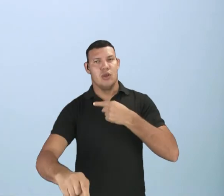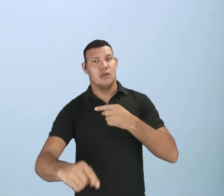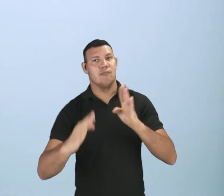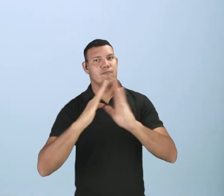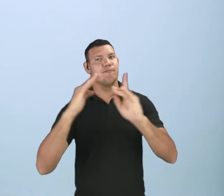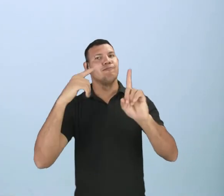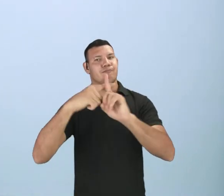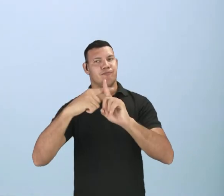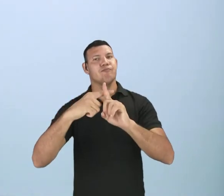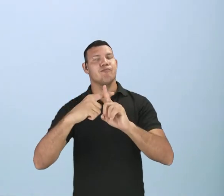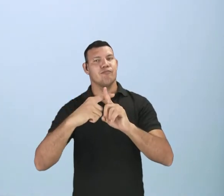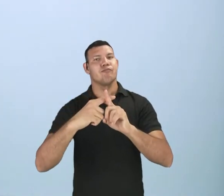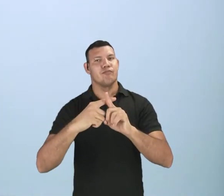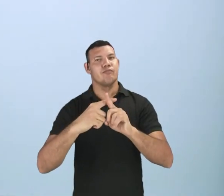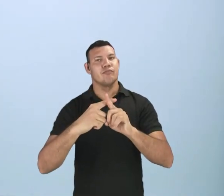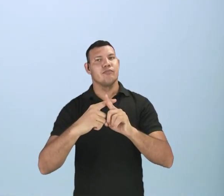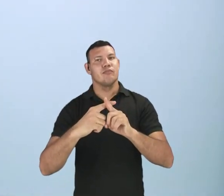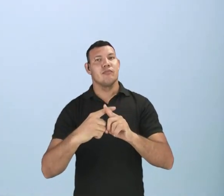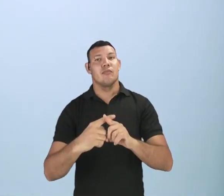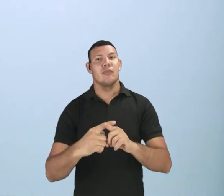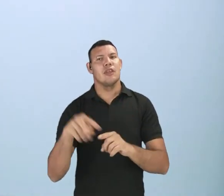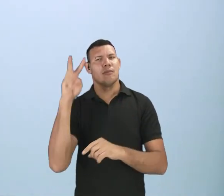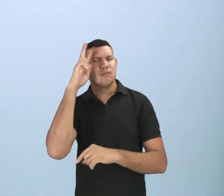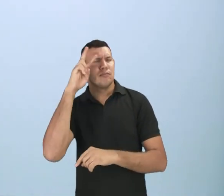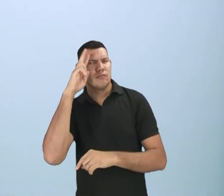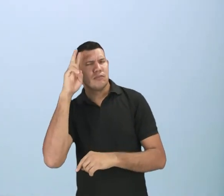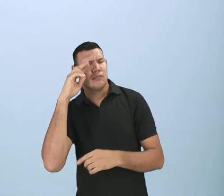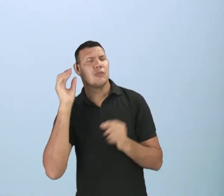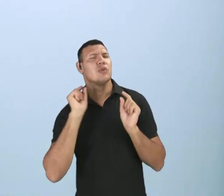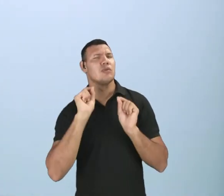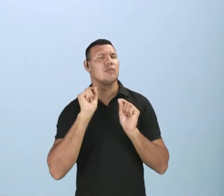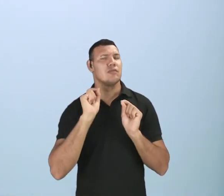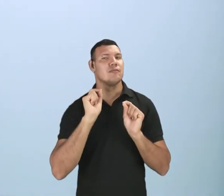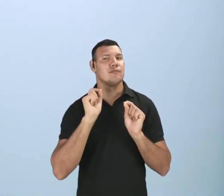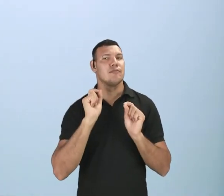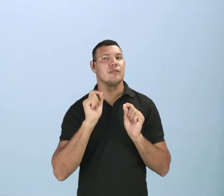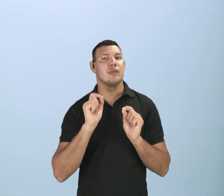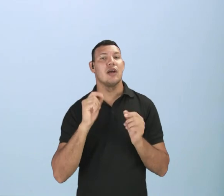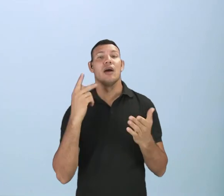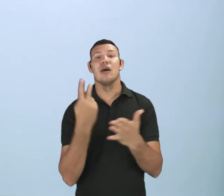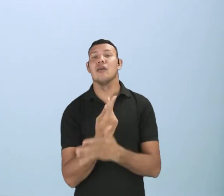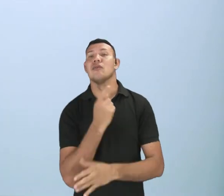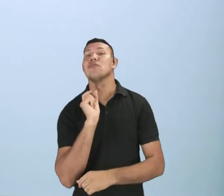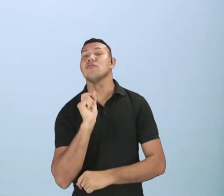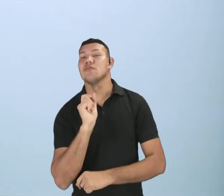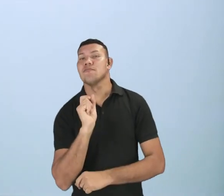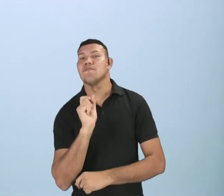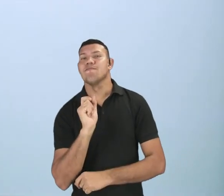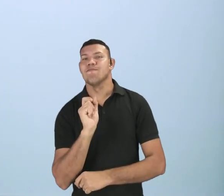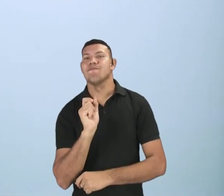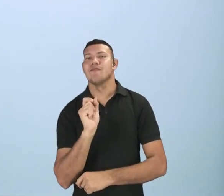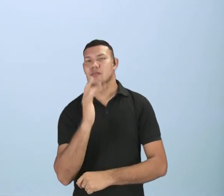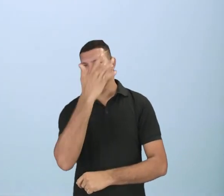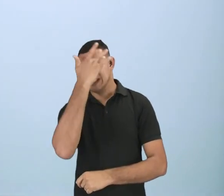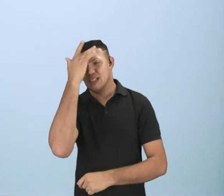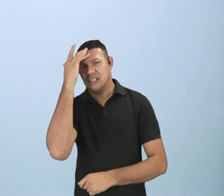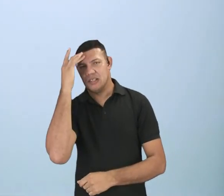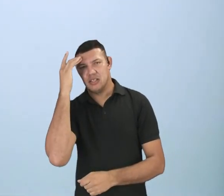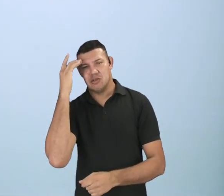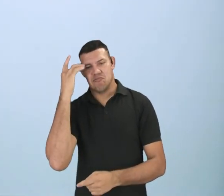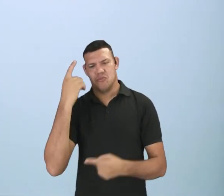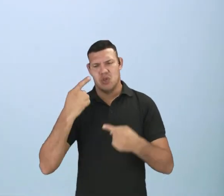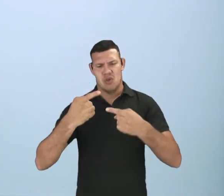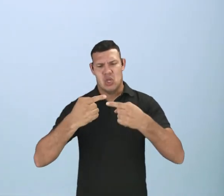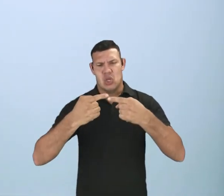Igreja. E nós lembramos e vimos que o que acontecia com os hereges? Todo herege era condenado, ele